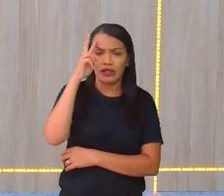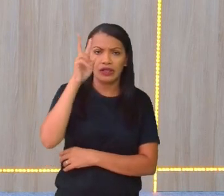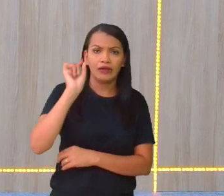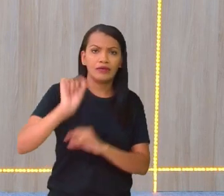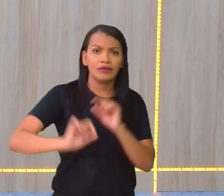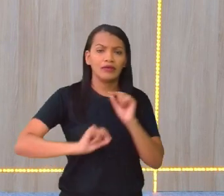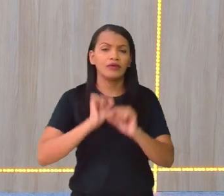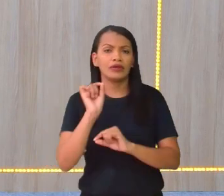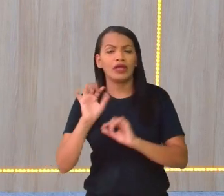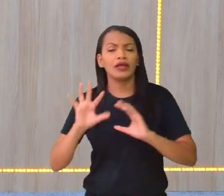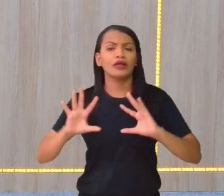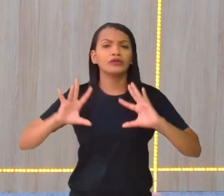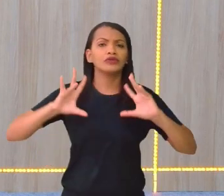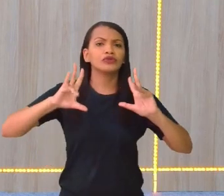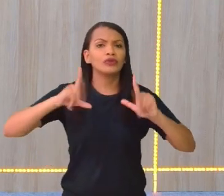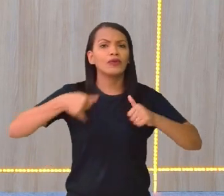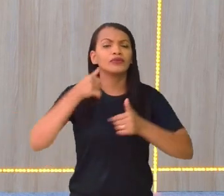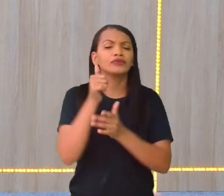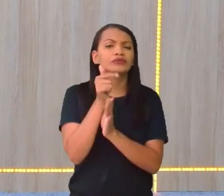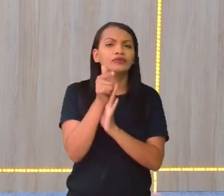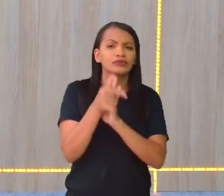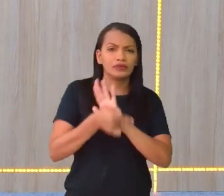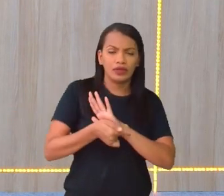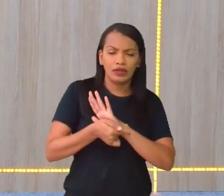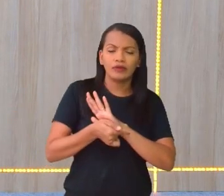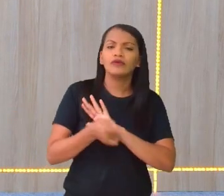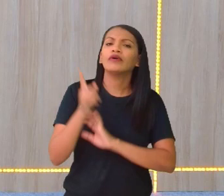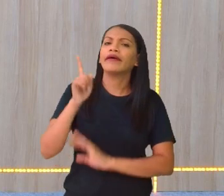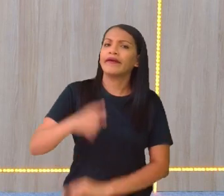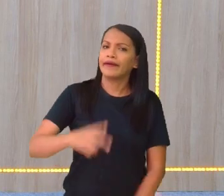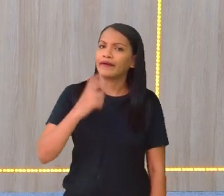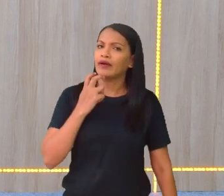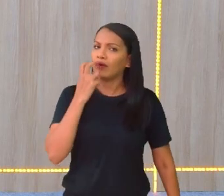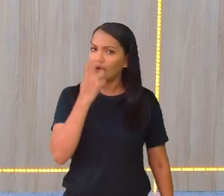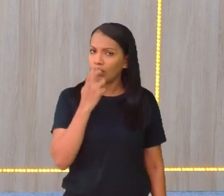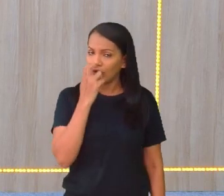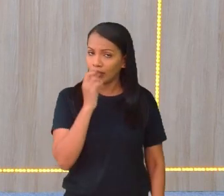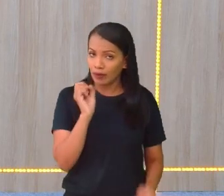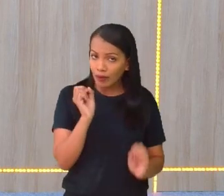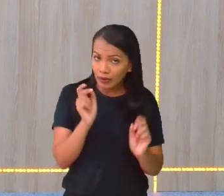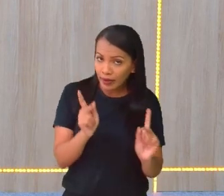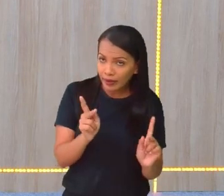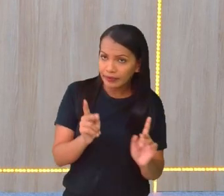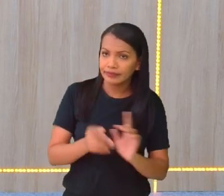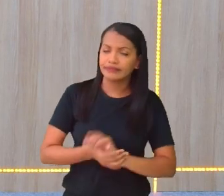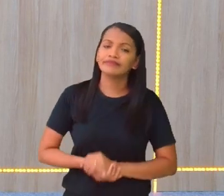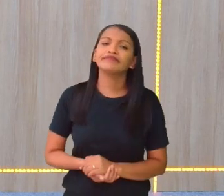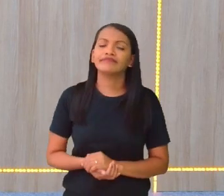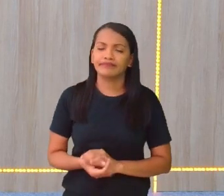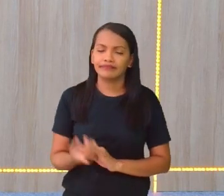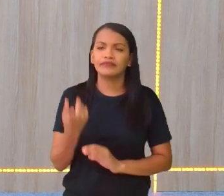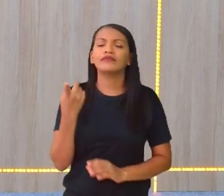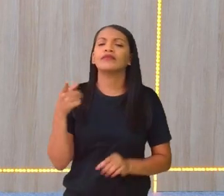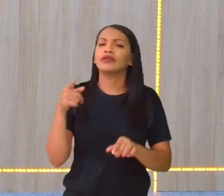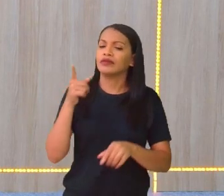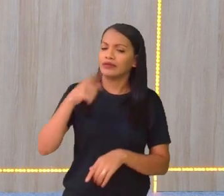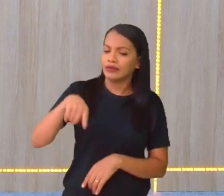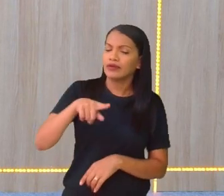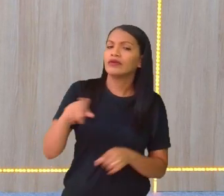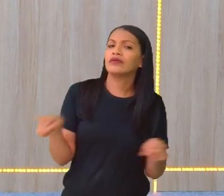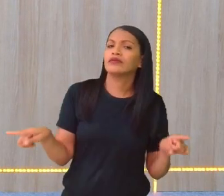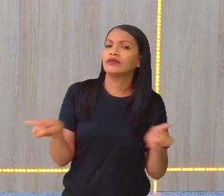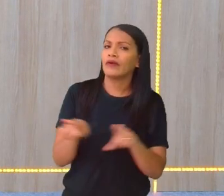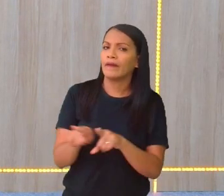que todos esses gêneros são orais, ok? Eles também